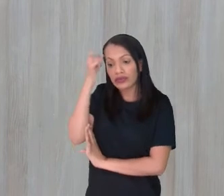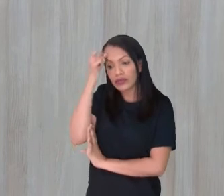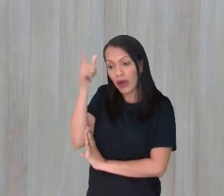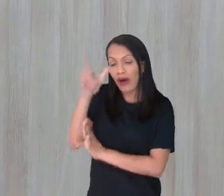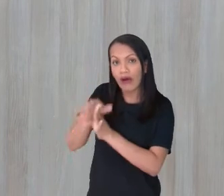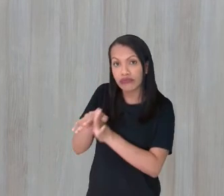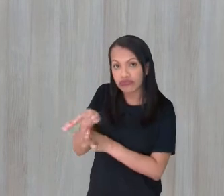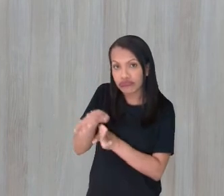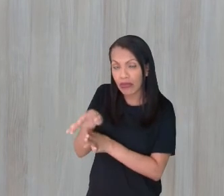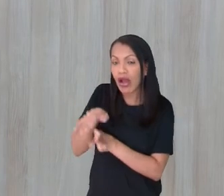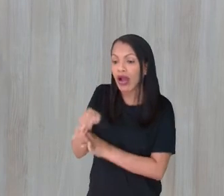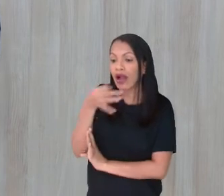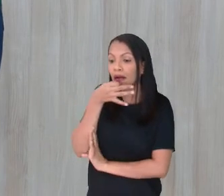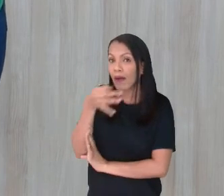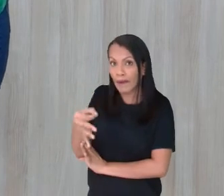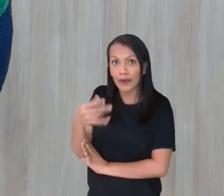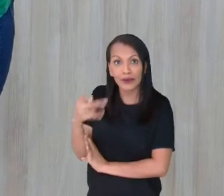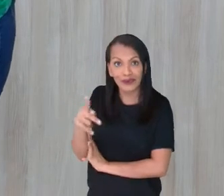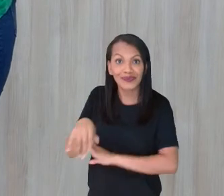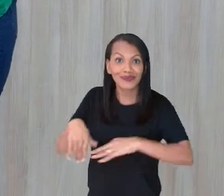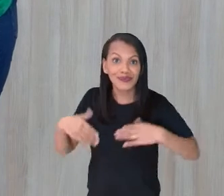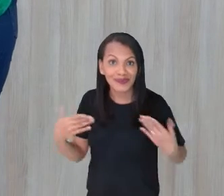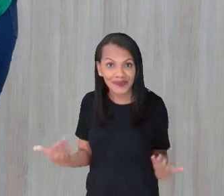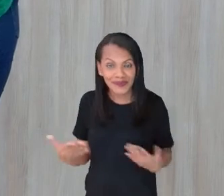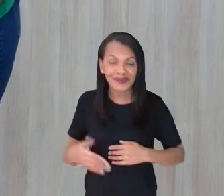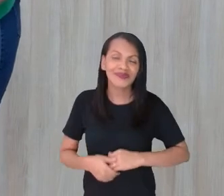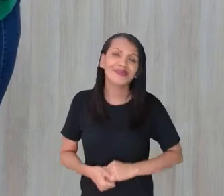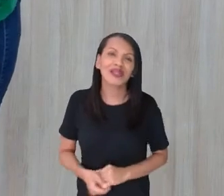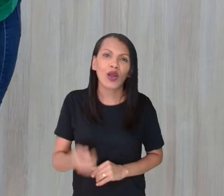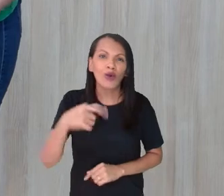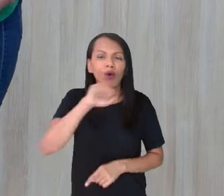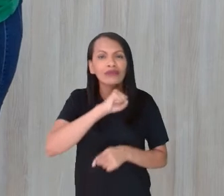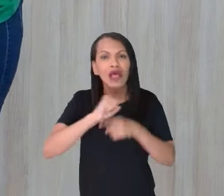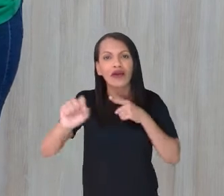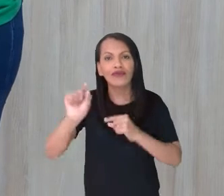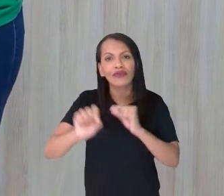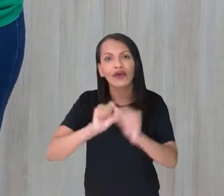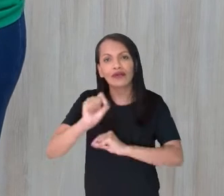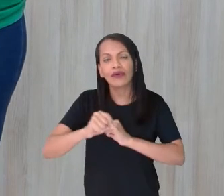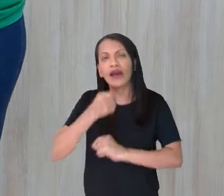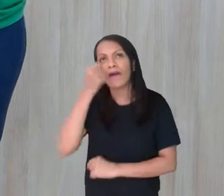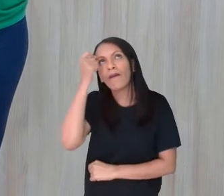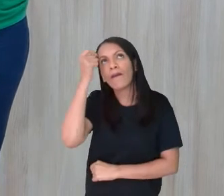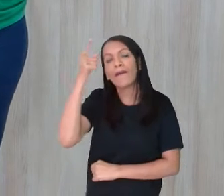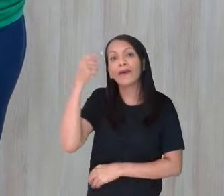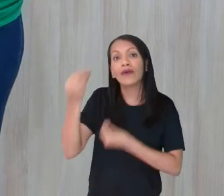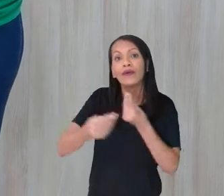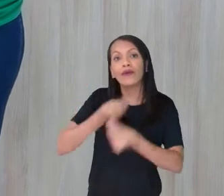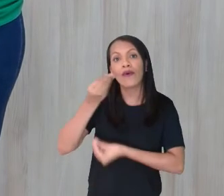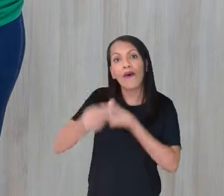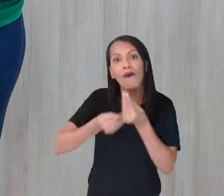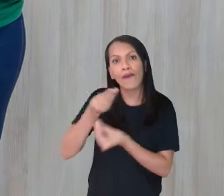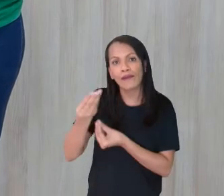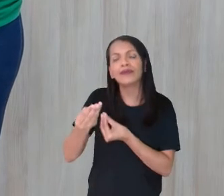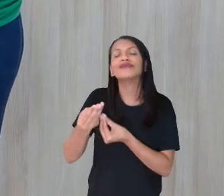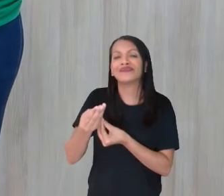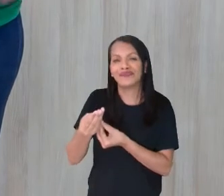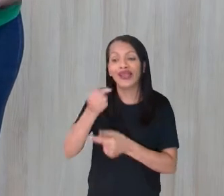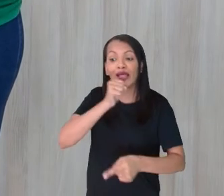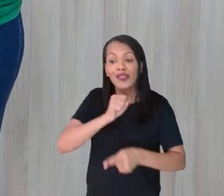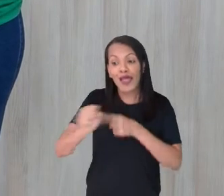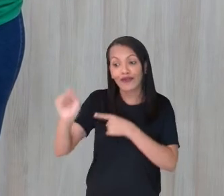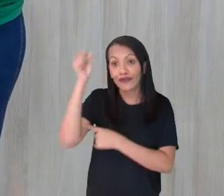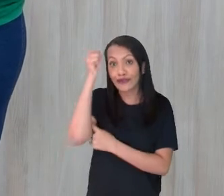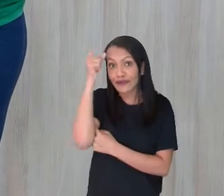sua opinião. Tudo bem? Então, defende um ponto de vista. E como é que ele defende esse ponto de vista,